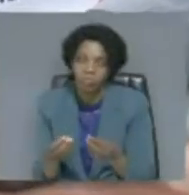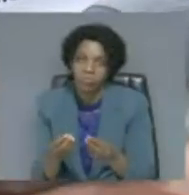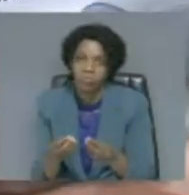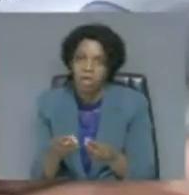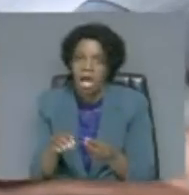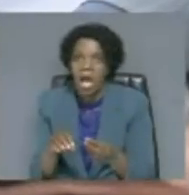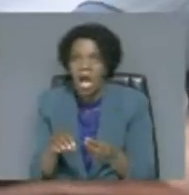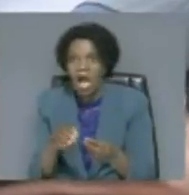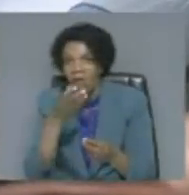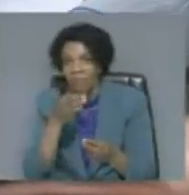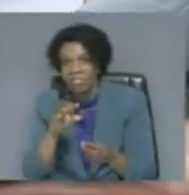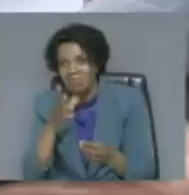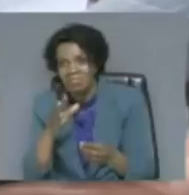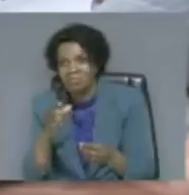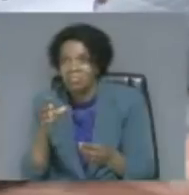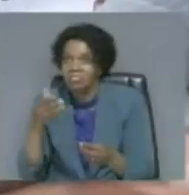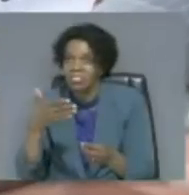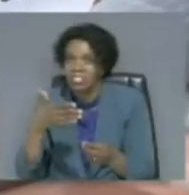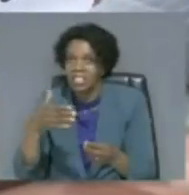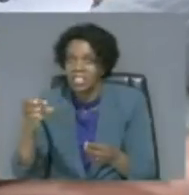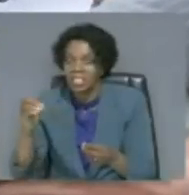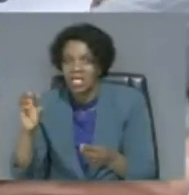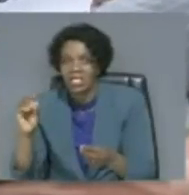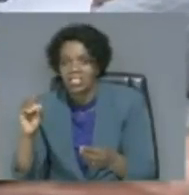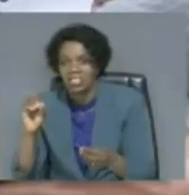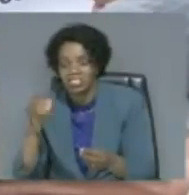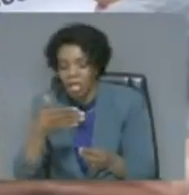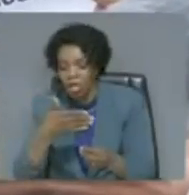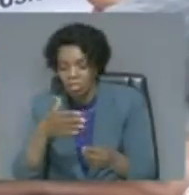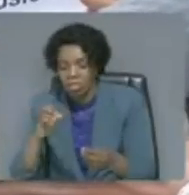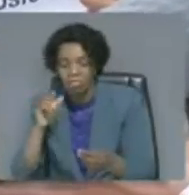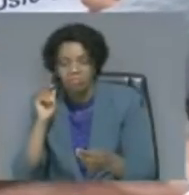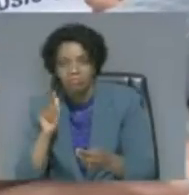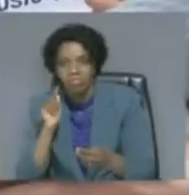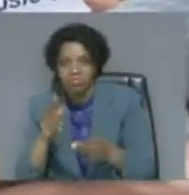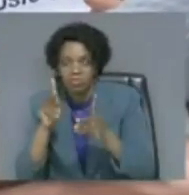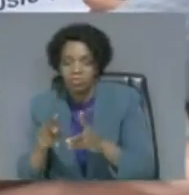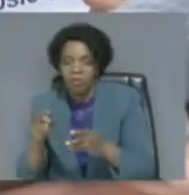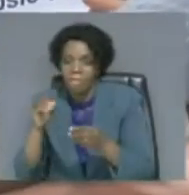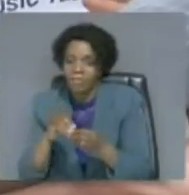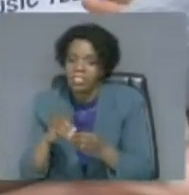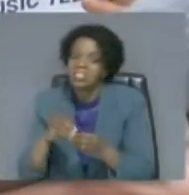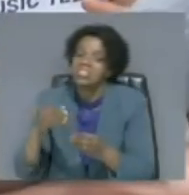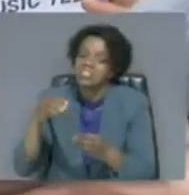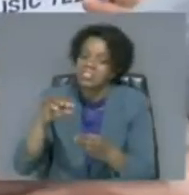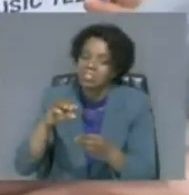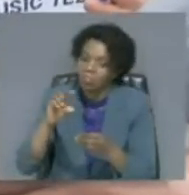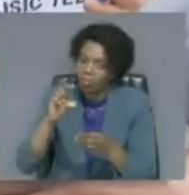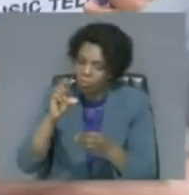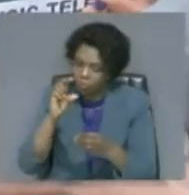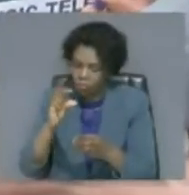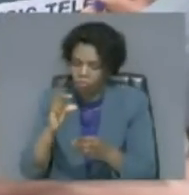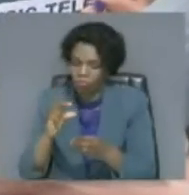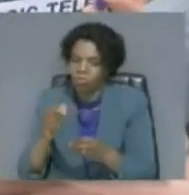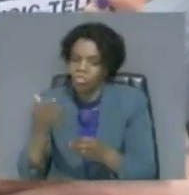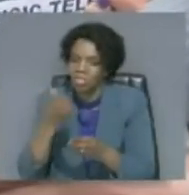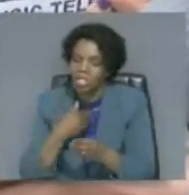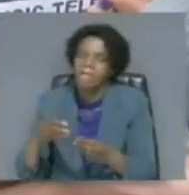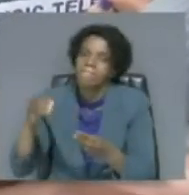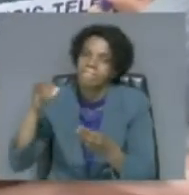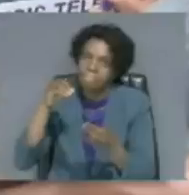mas são dados do Instituto Nacional de Estatística e que na realidade se calhar devemos ter mais. E temos